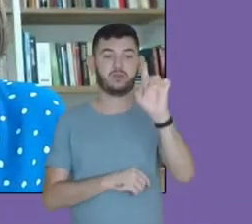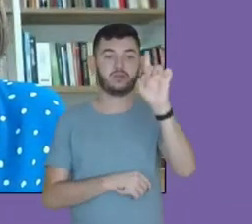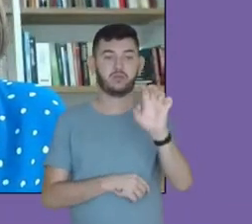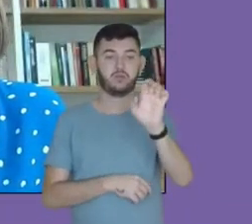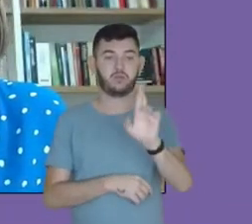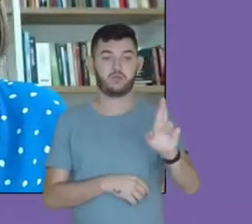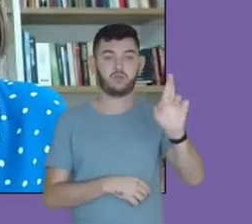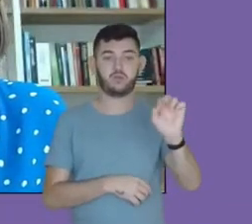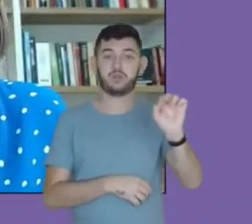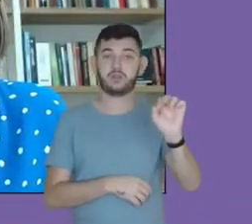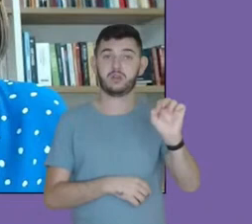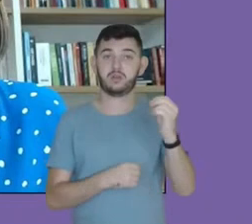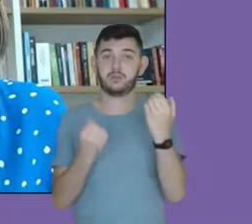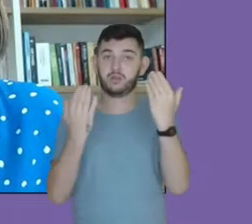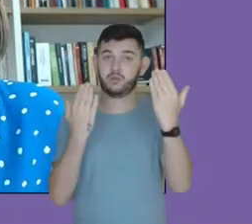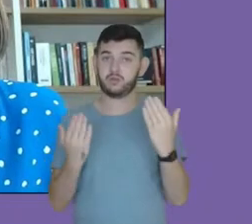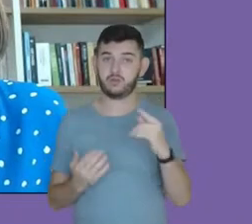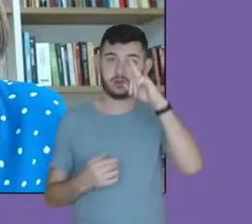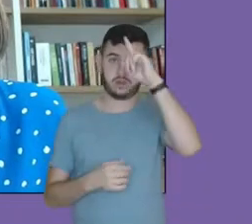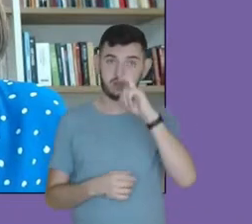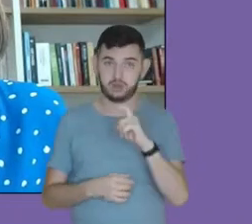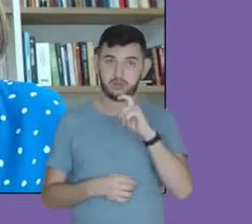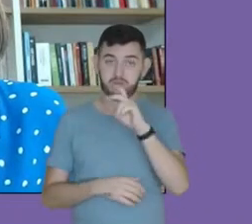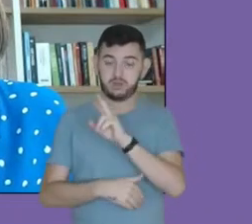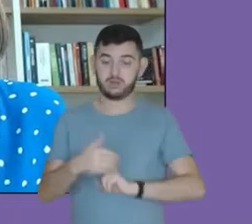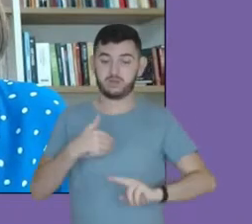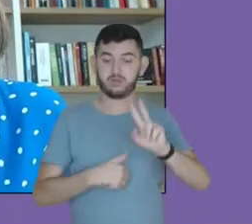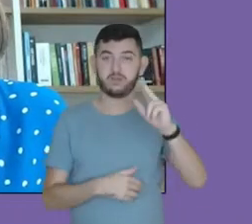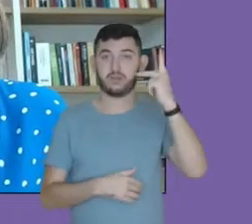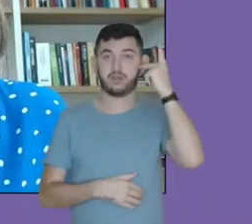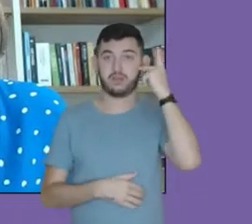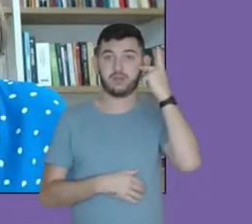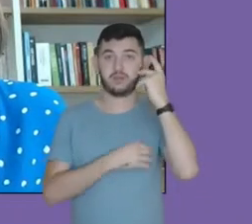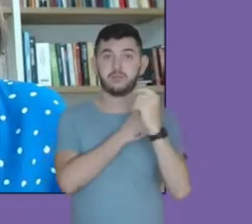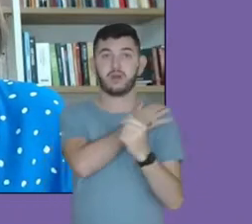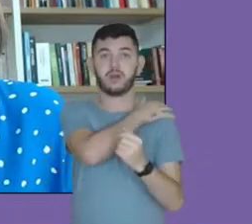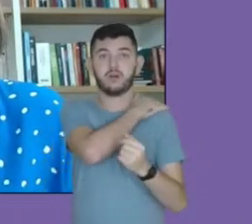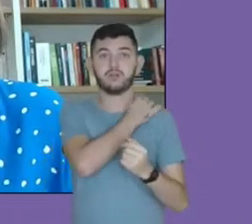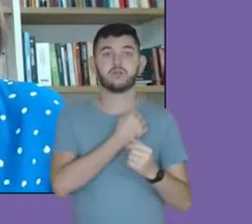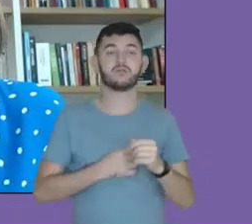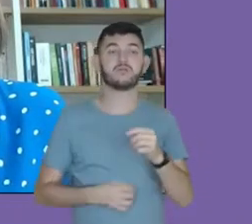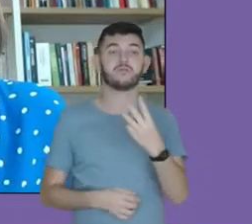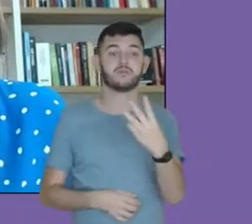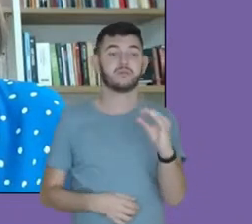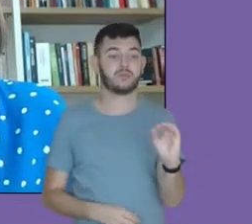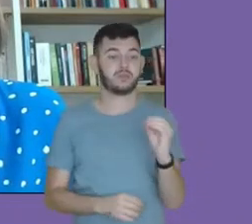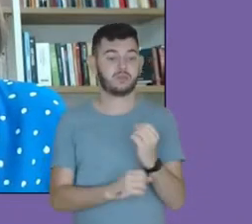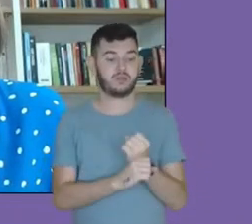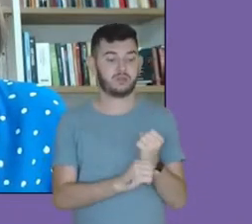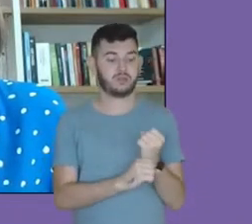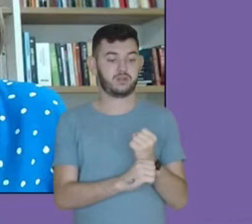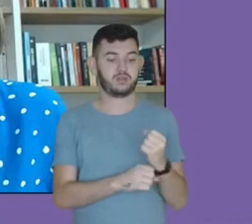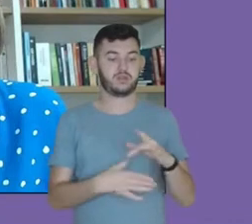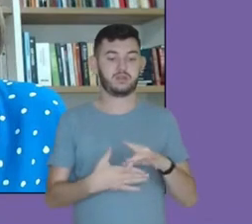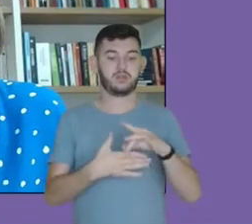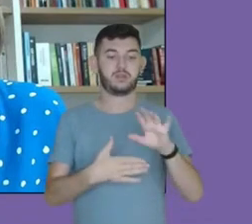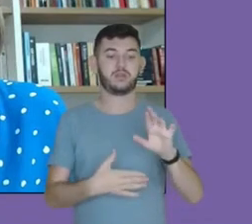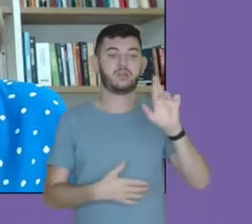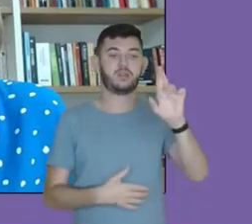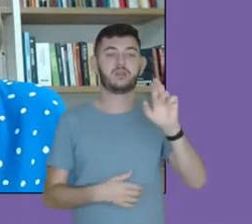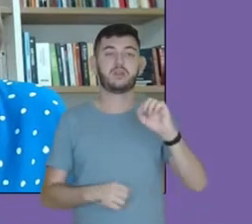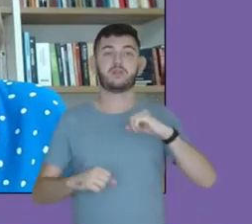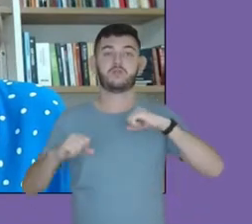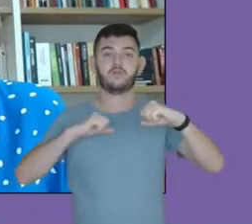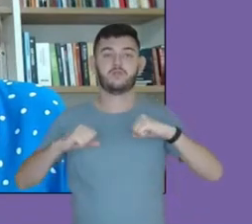em Psicologia Clínica pela Universidade de São Paulo, e há 30 anos faz parte da liderança do Movimento